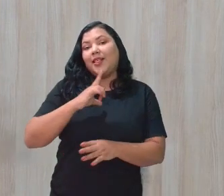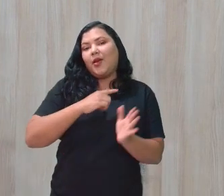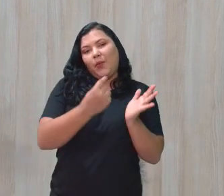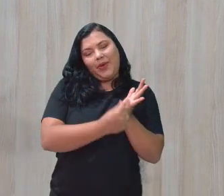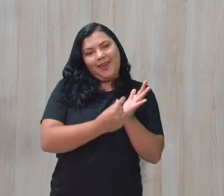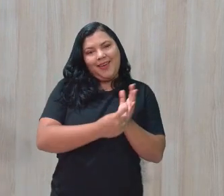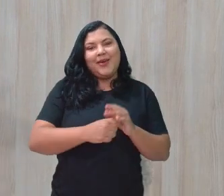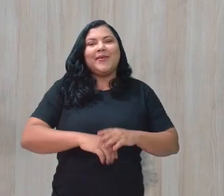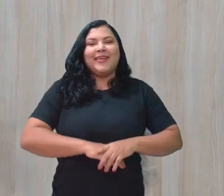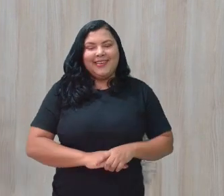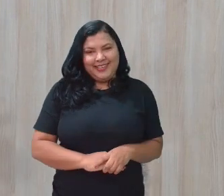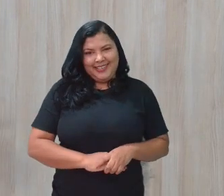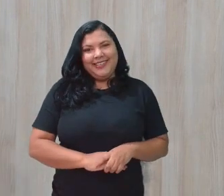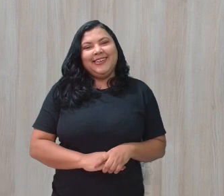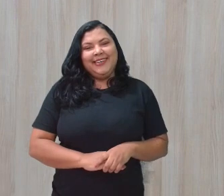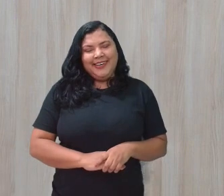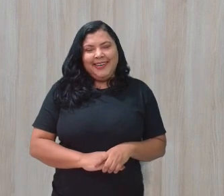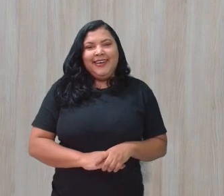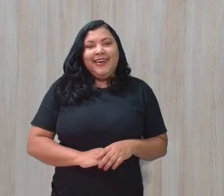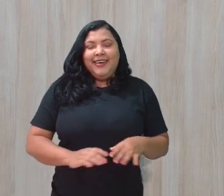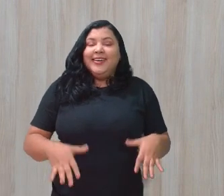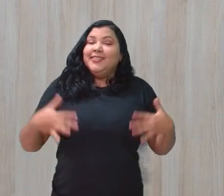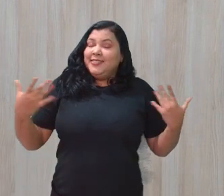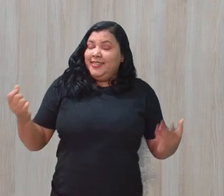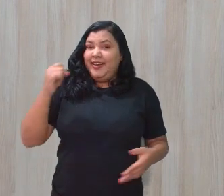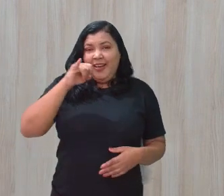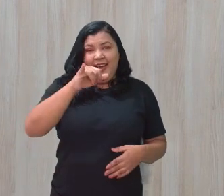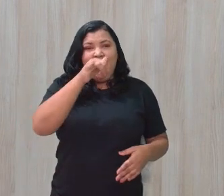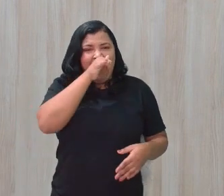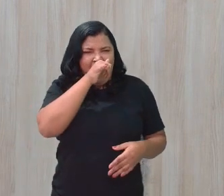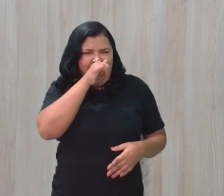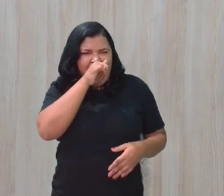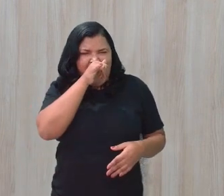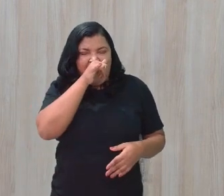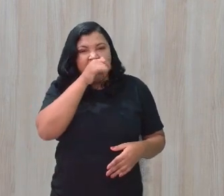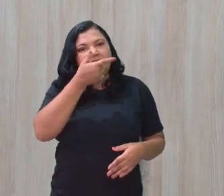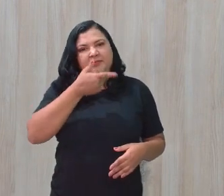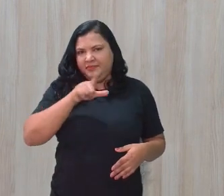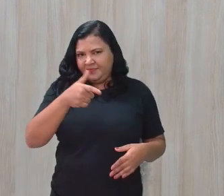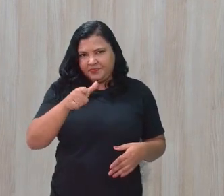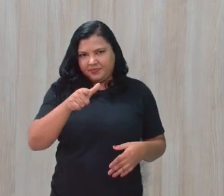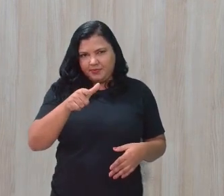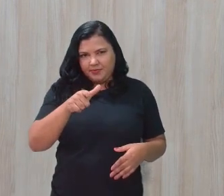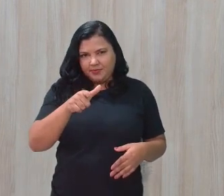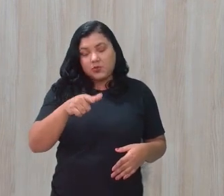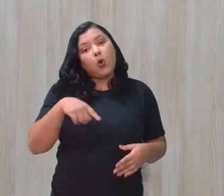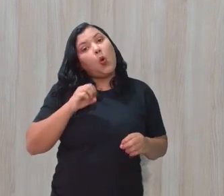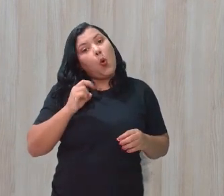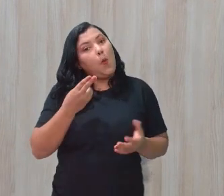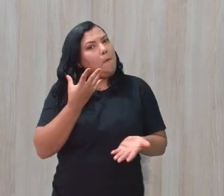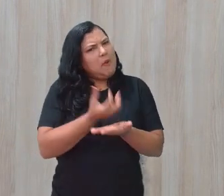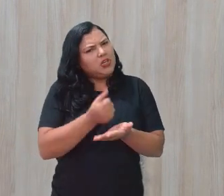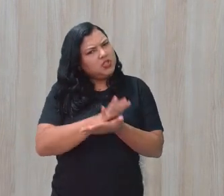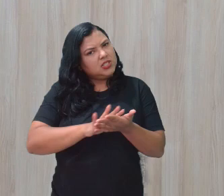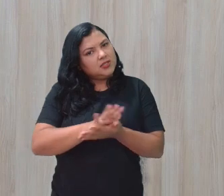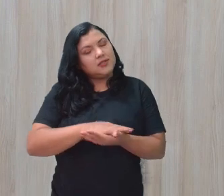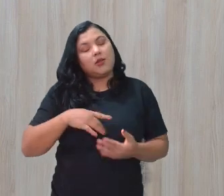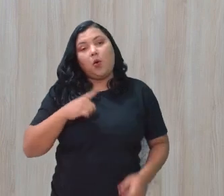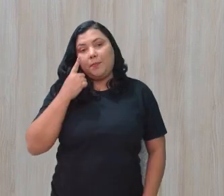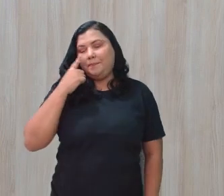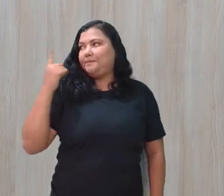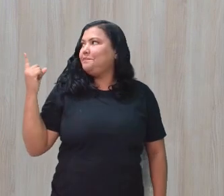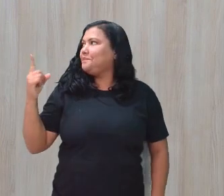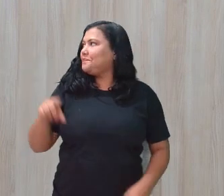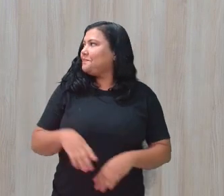O aplicativo Educa Recife, que caso vocês ainda não tenham baixado, vocês podem baixar ou pelo QR Code que está na